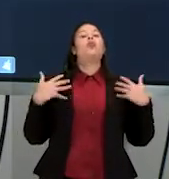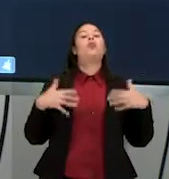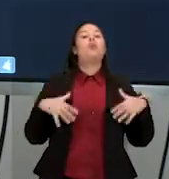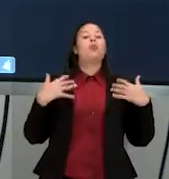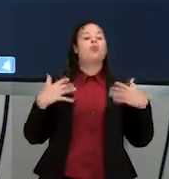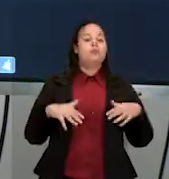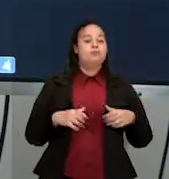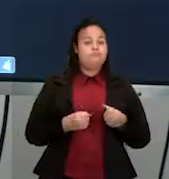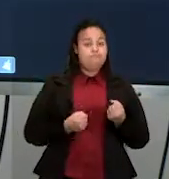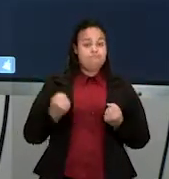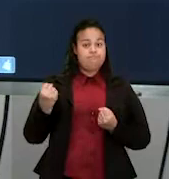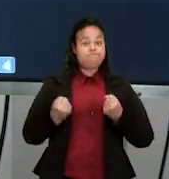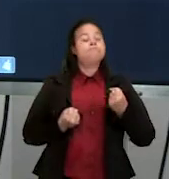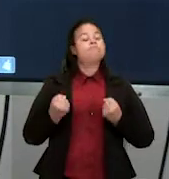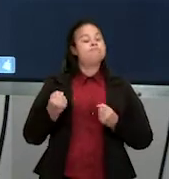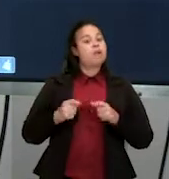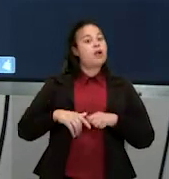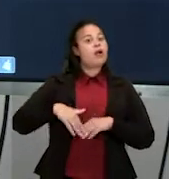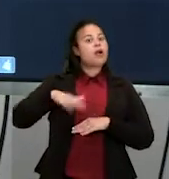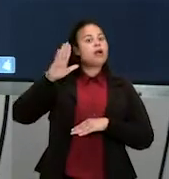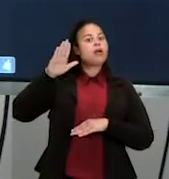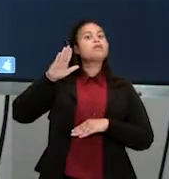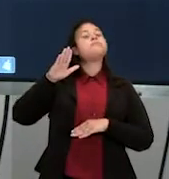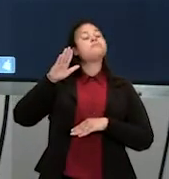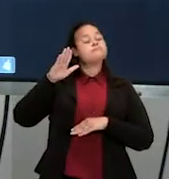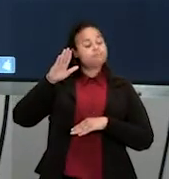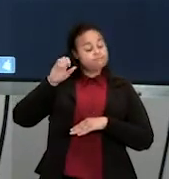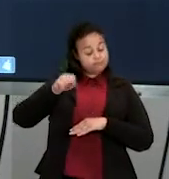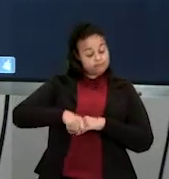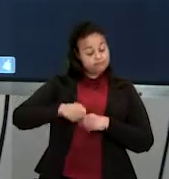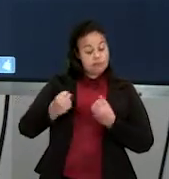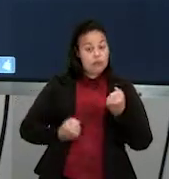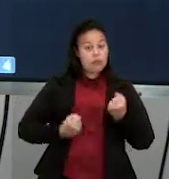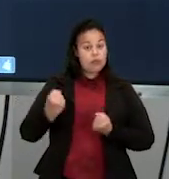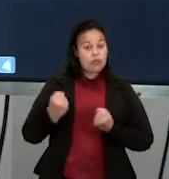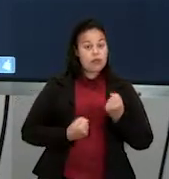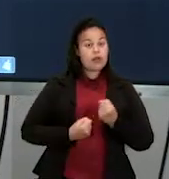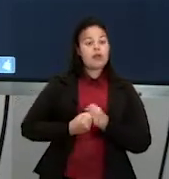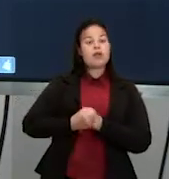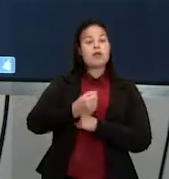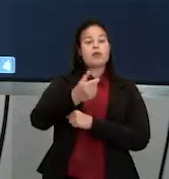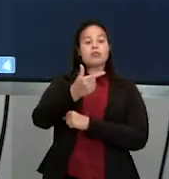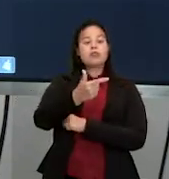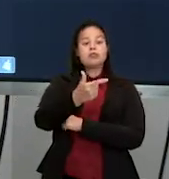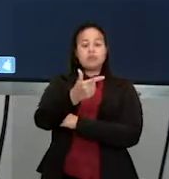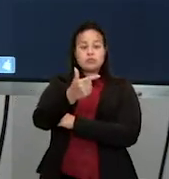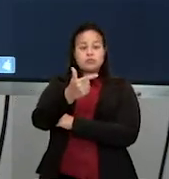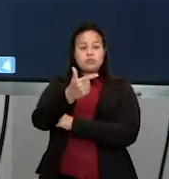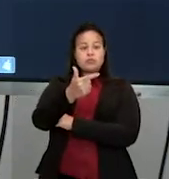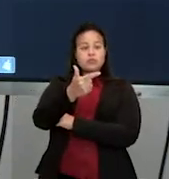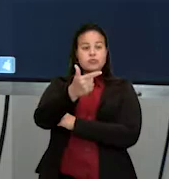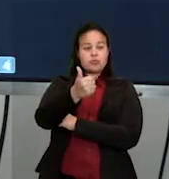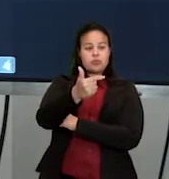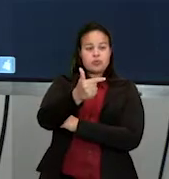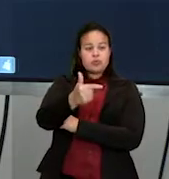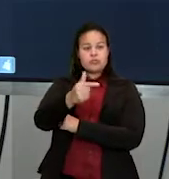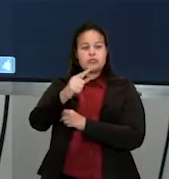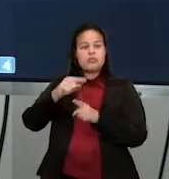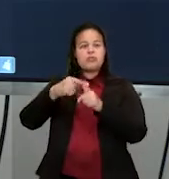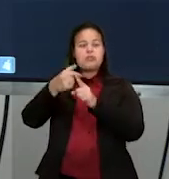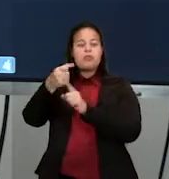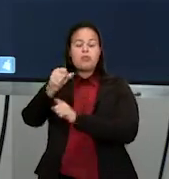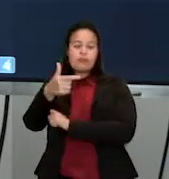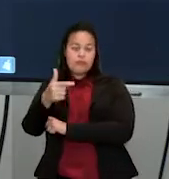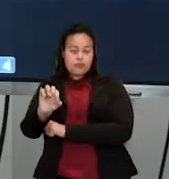caso, aumentou sim, porque os 12 mais os 8 dá 20%, e aqui passa de